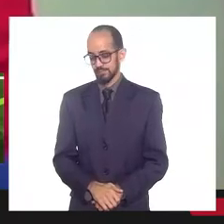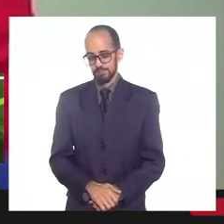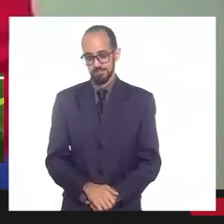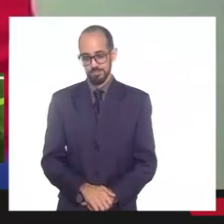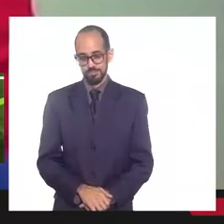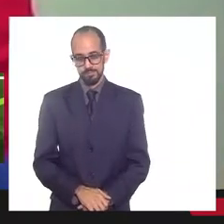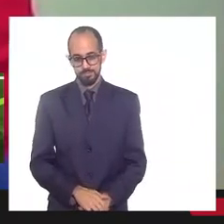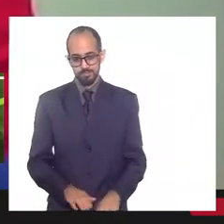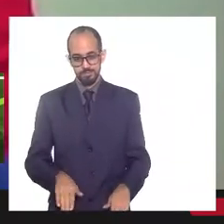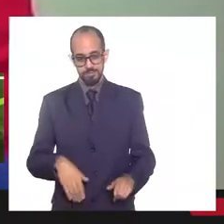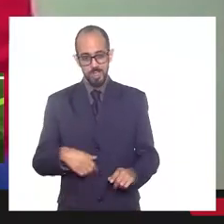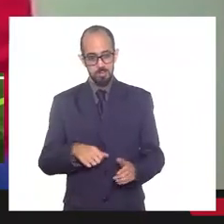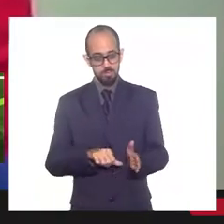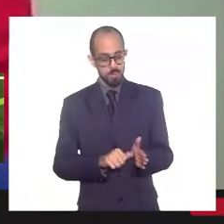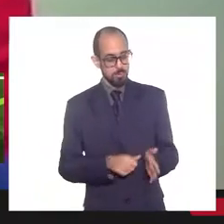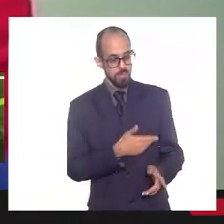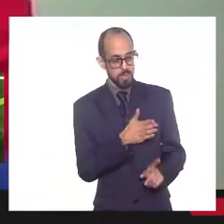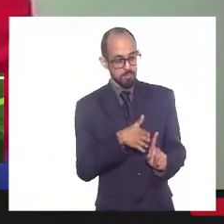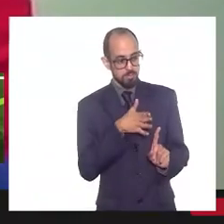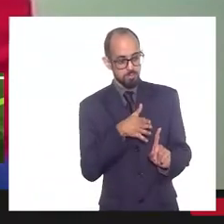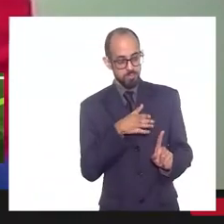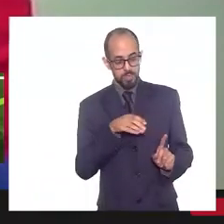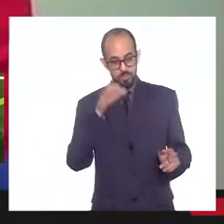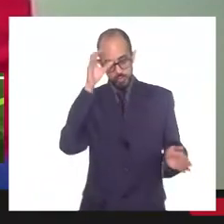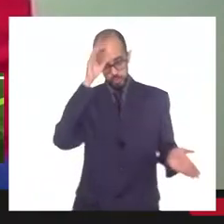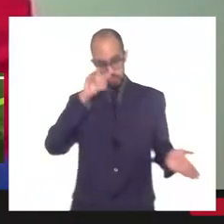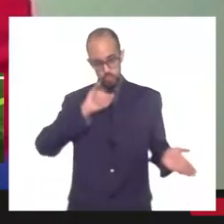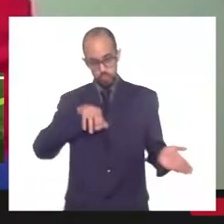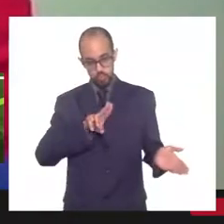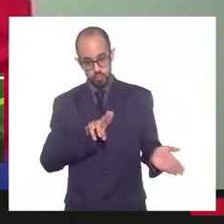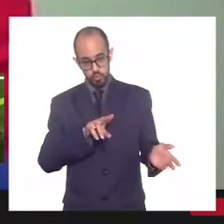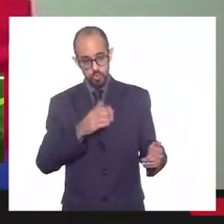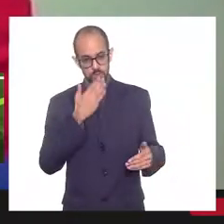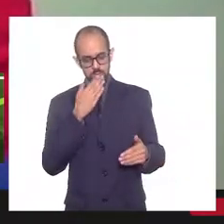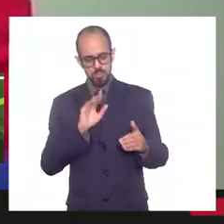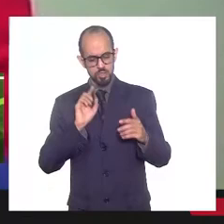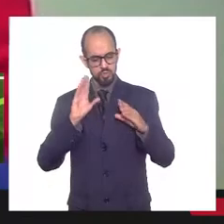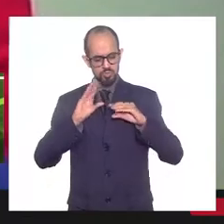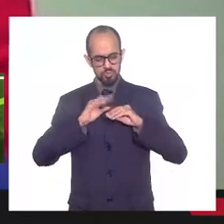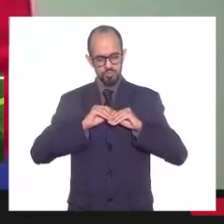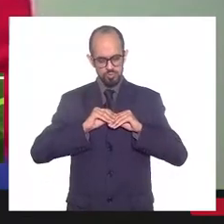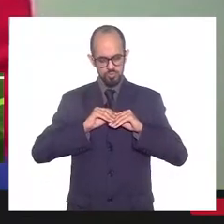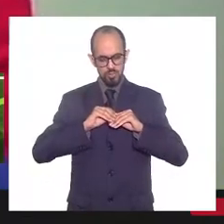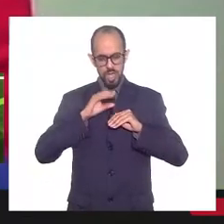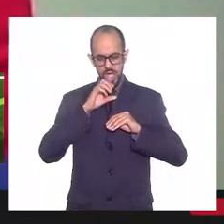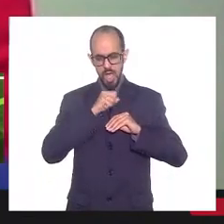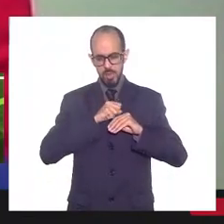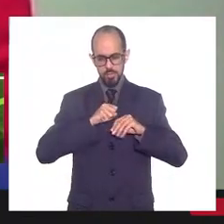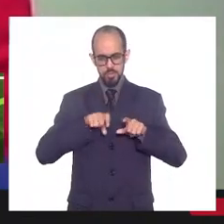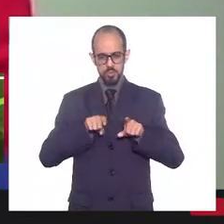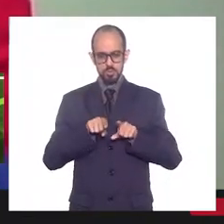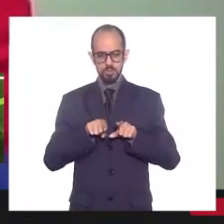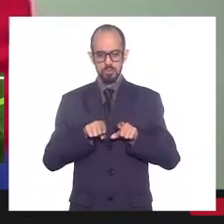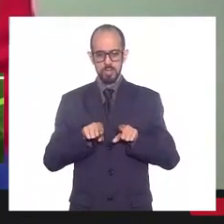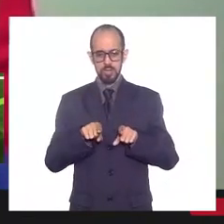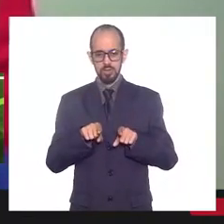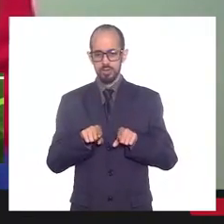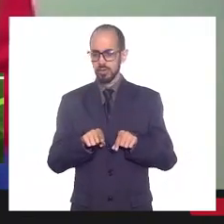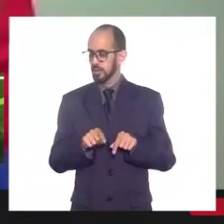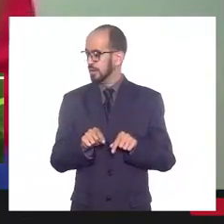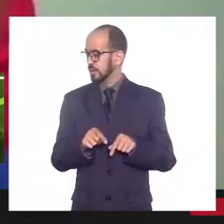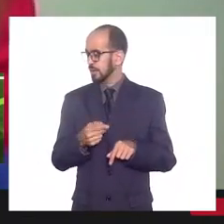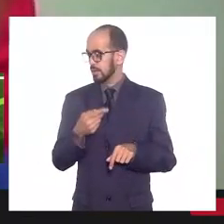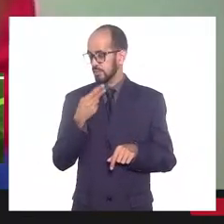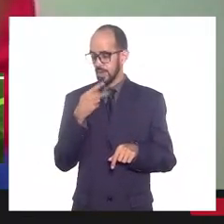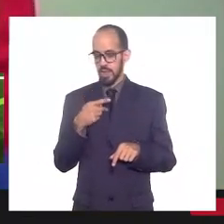a falar Deputado da tia Ju pedindo aí objetividade aos nossos companheiros para que todos possam falar e fazer